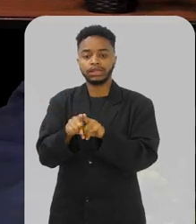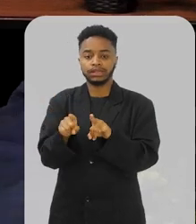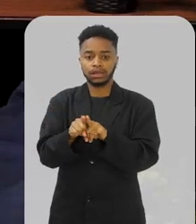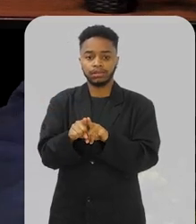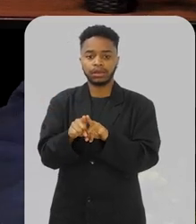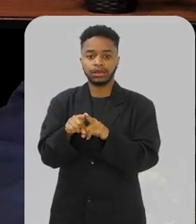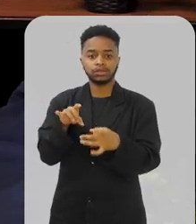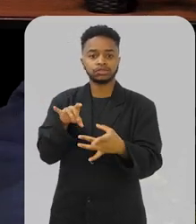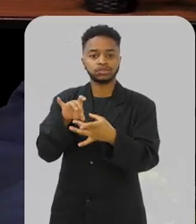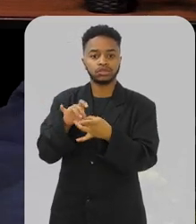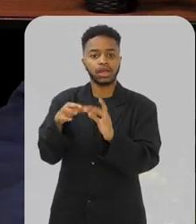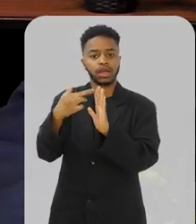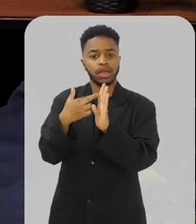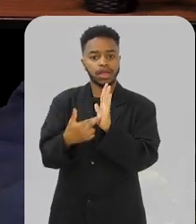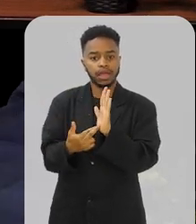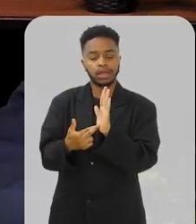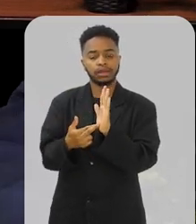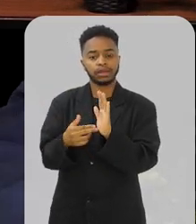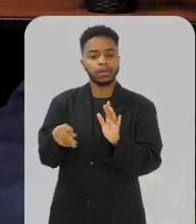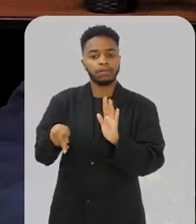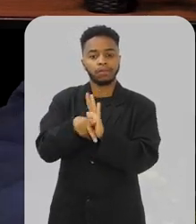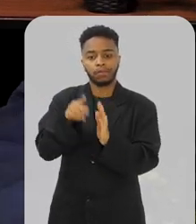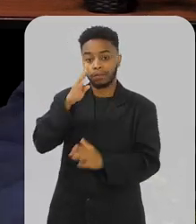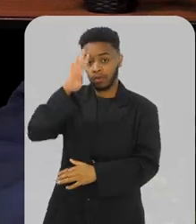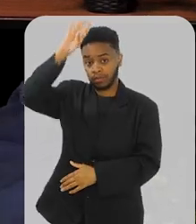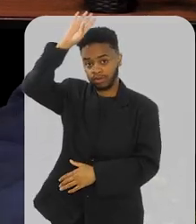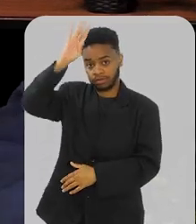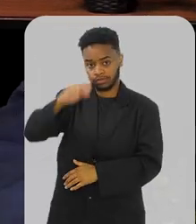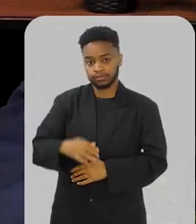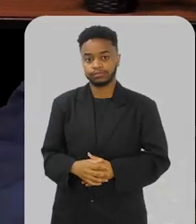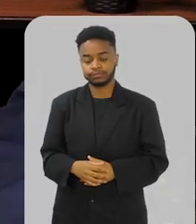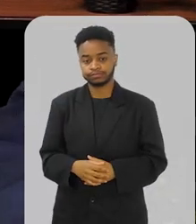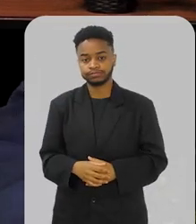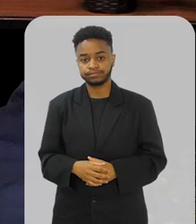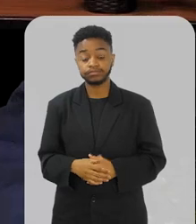tá lá no código de postura do bombeiro.